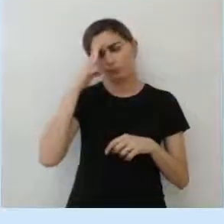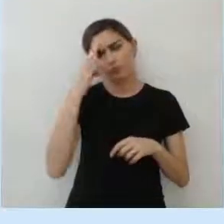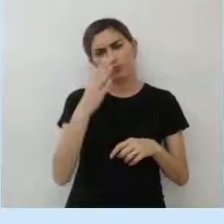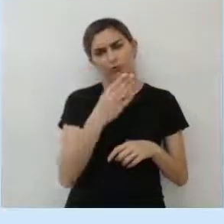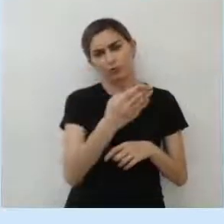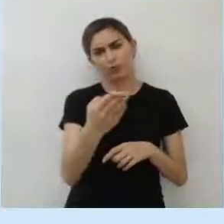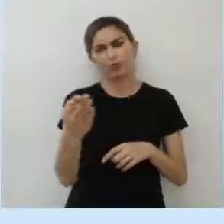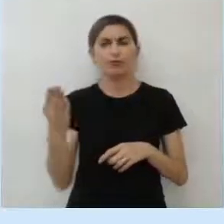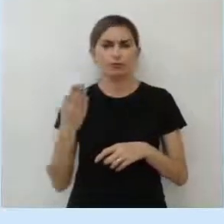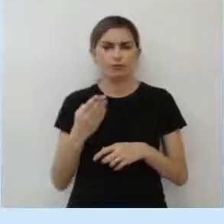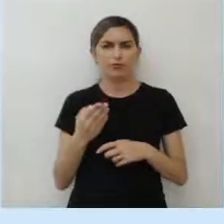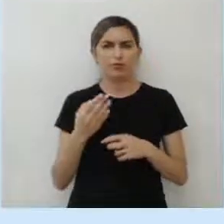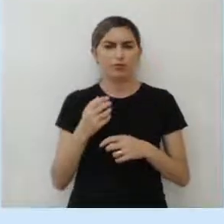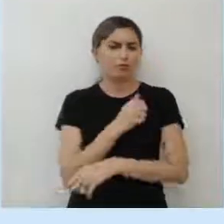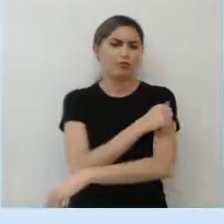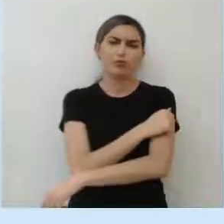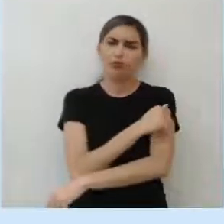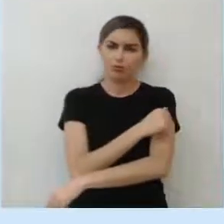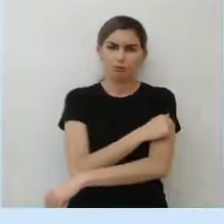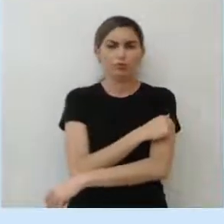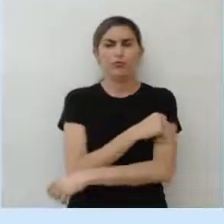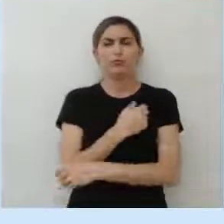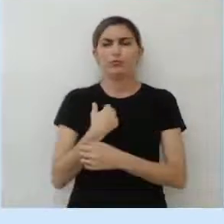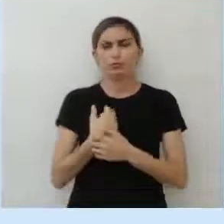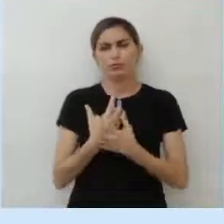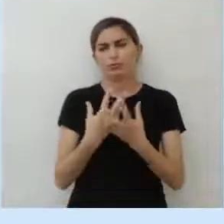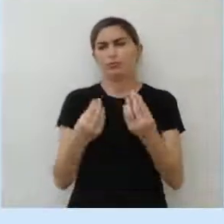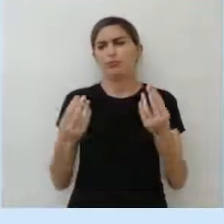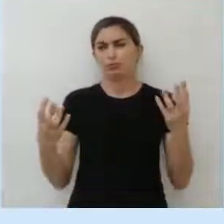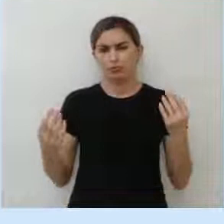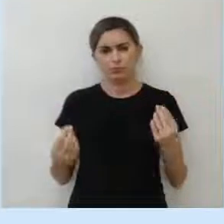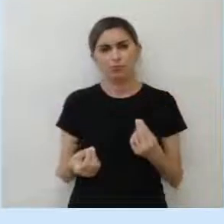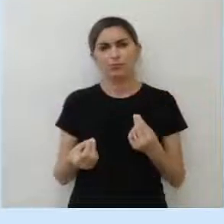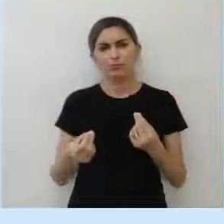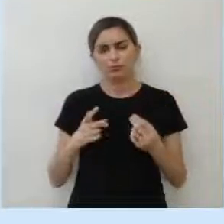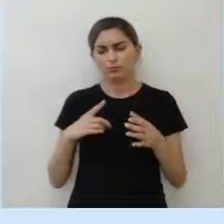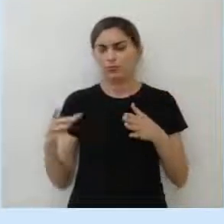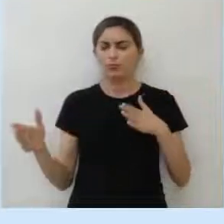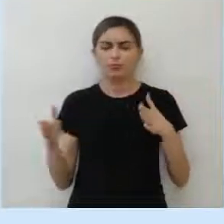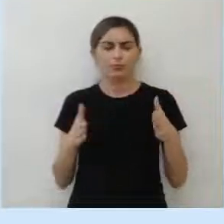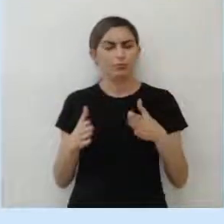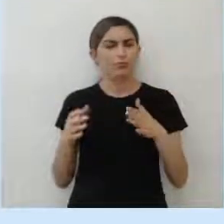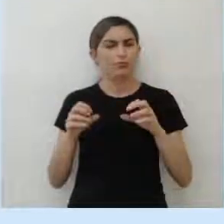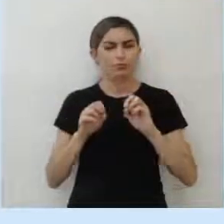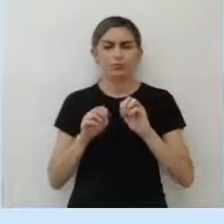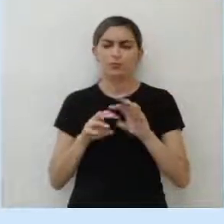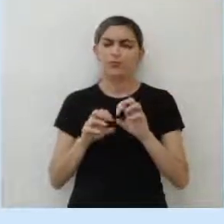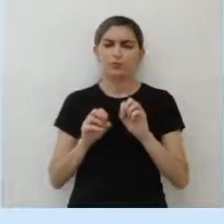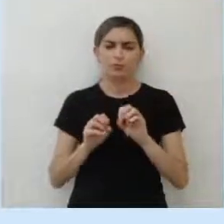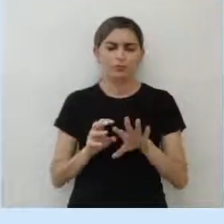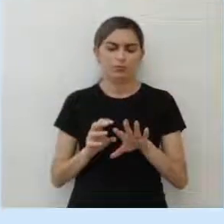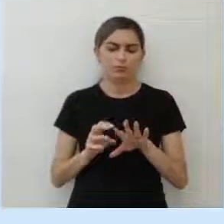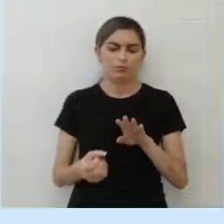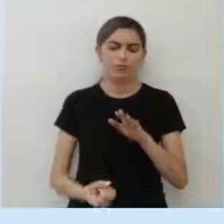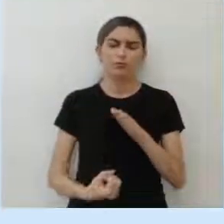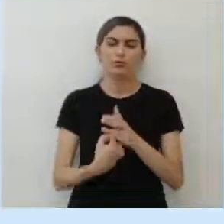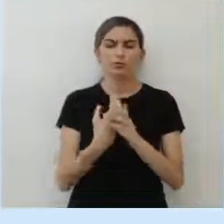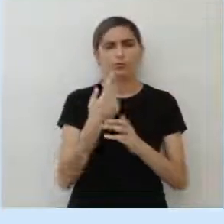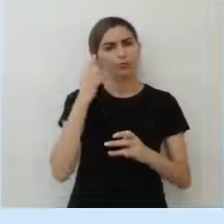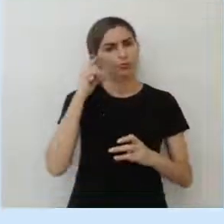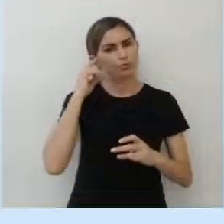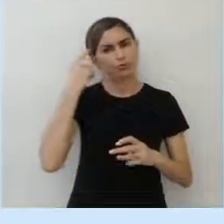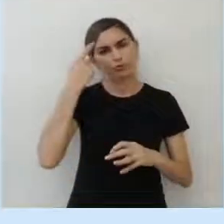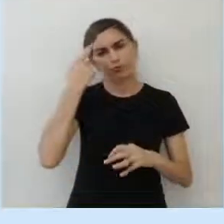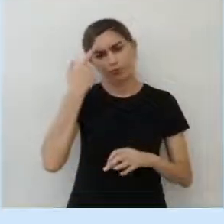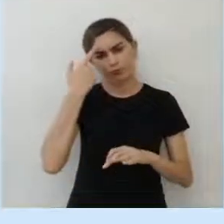para vocês que são estudantes, que muitas vezes, enquanto estão durante a aula, né, surgem aquelas